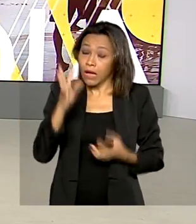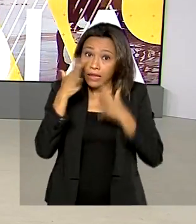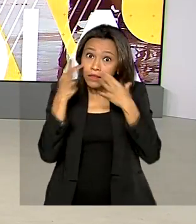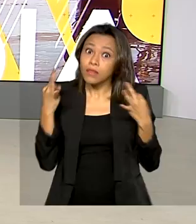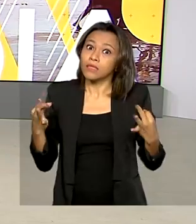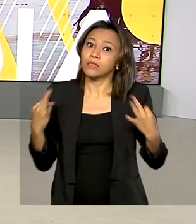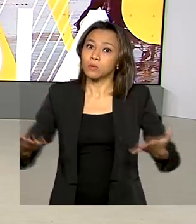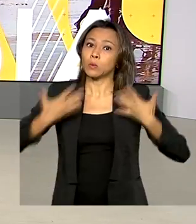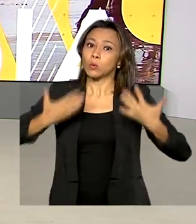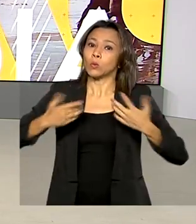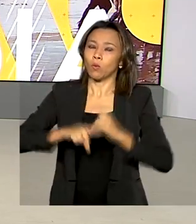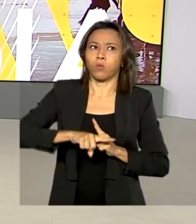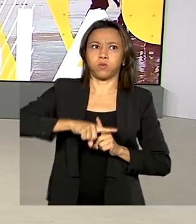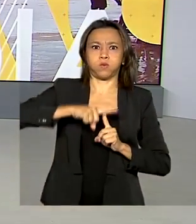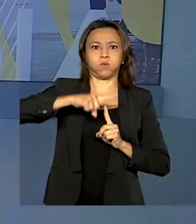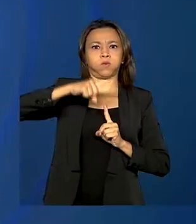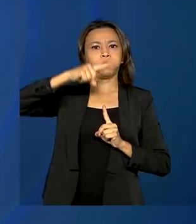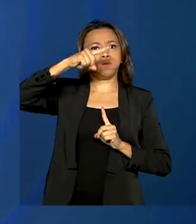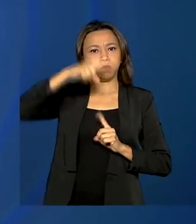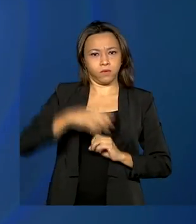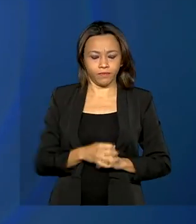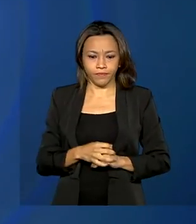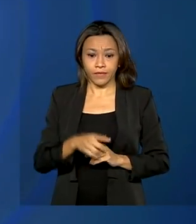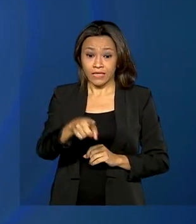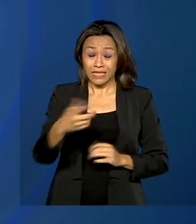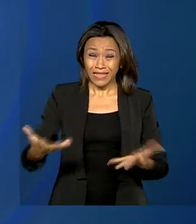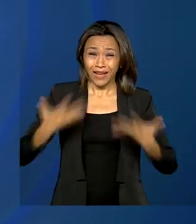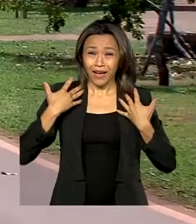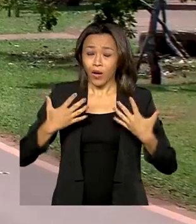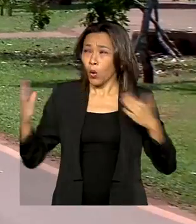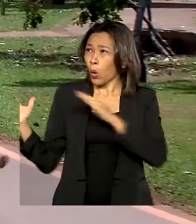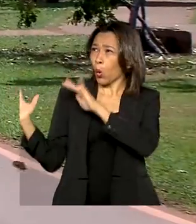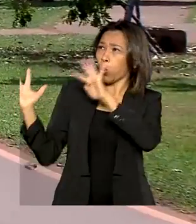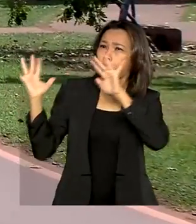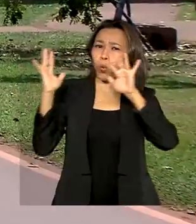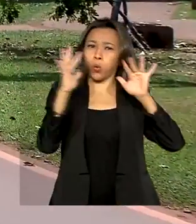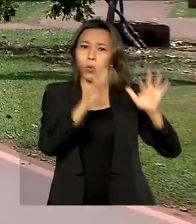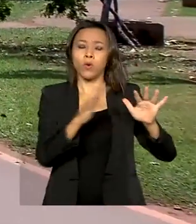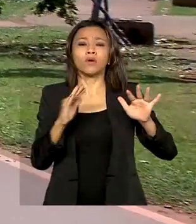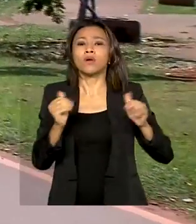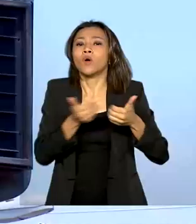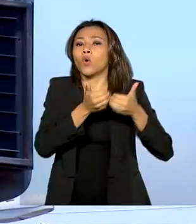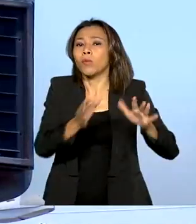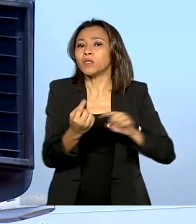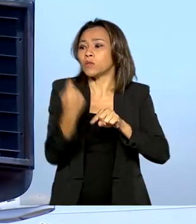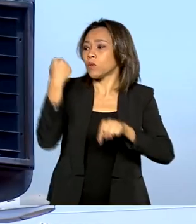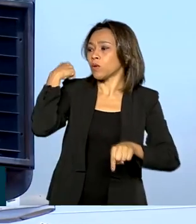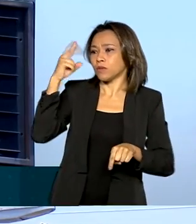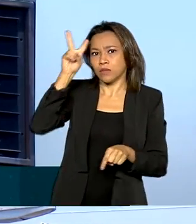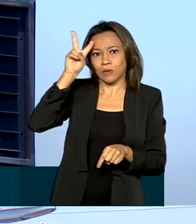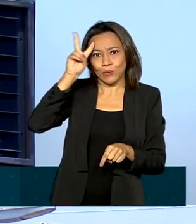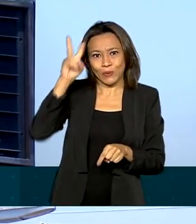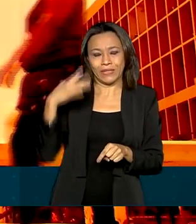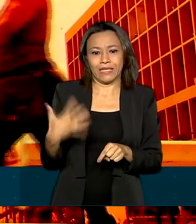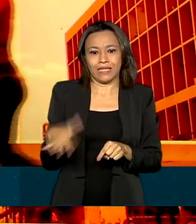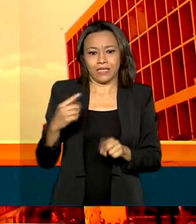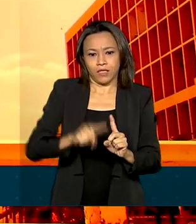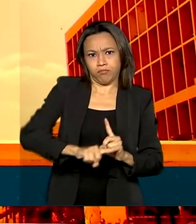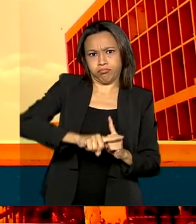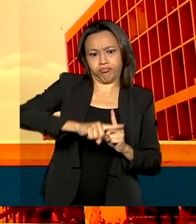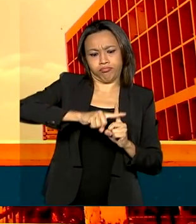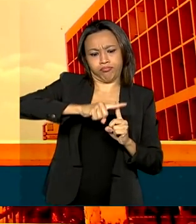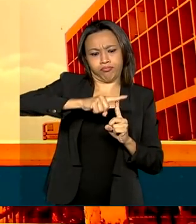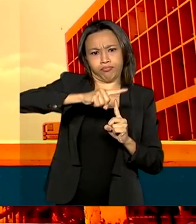das altas temperaturas. A onda de calor teve início na segunda-feira e elevou os termômetros para temperaturas